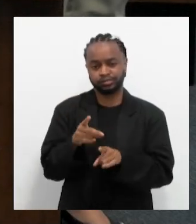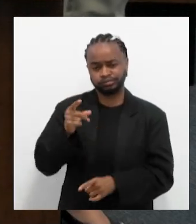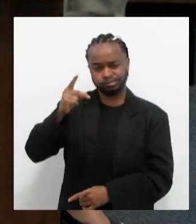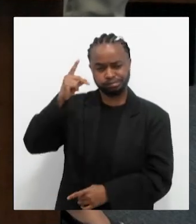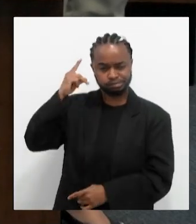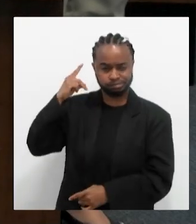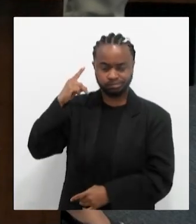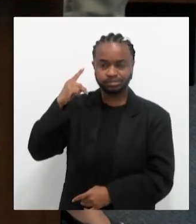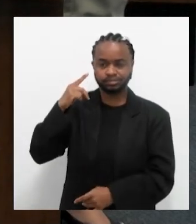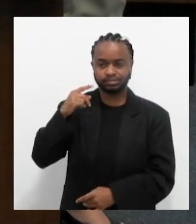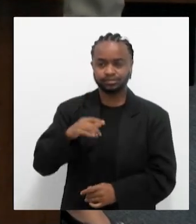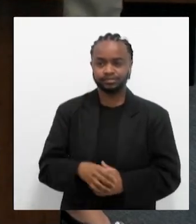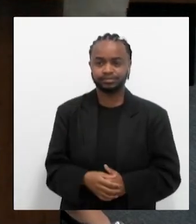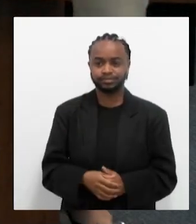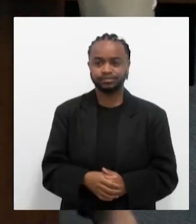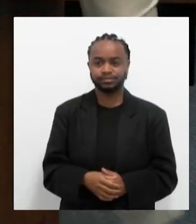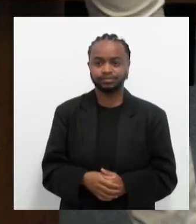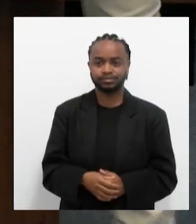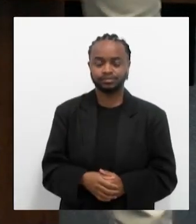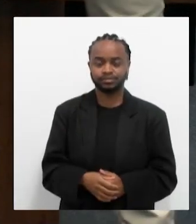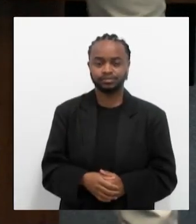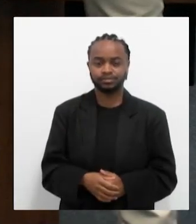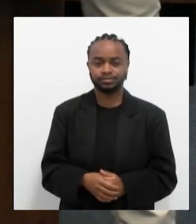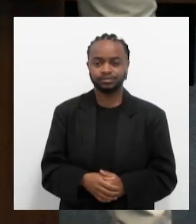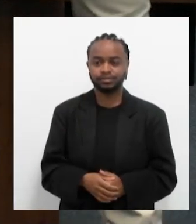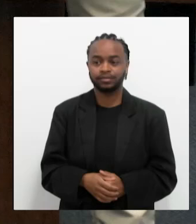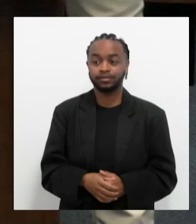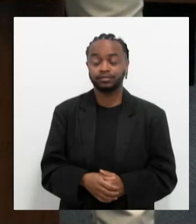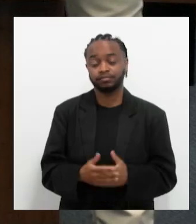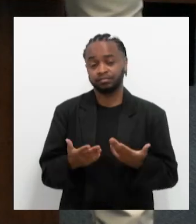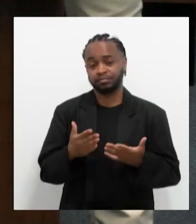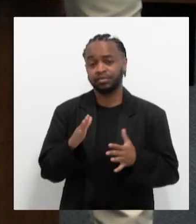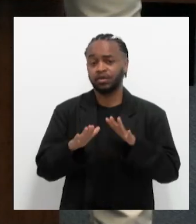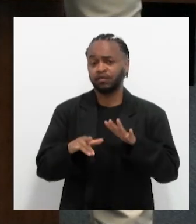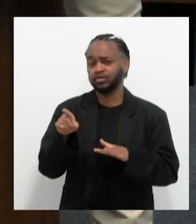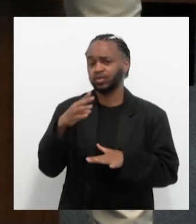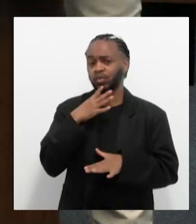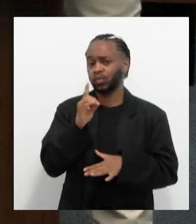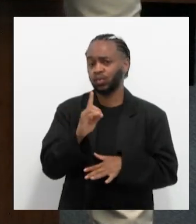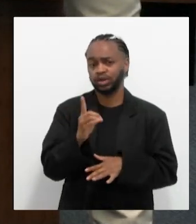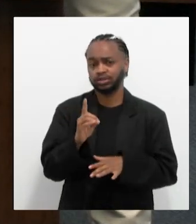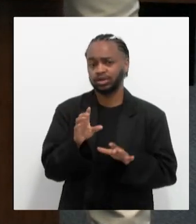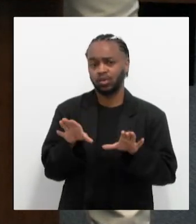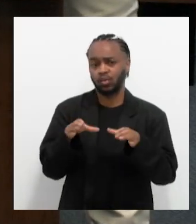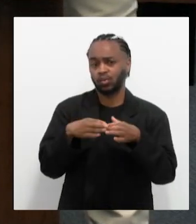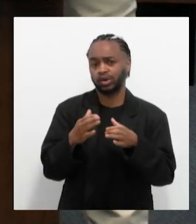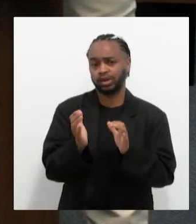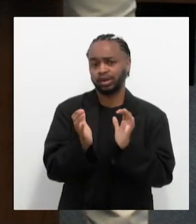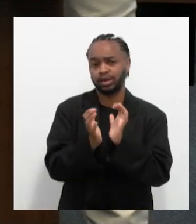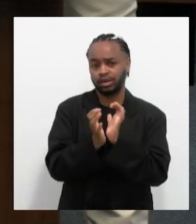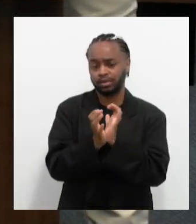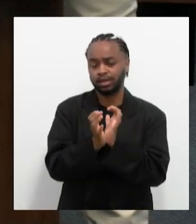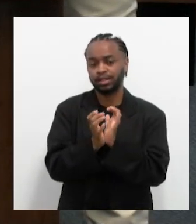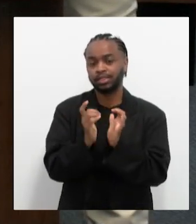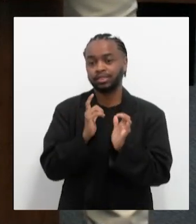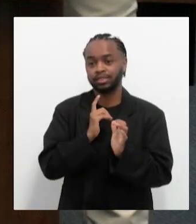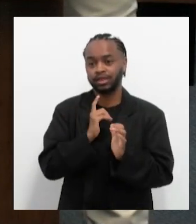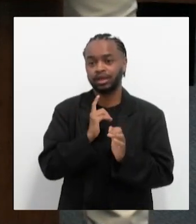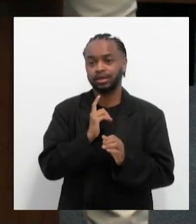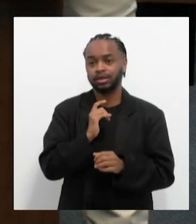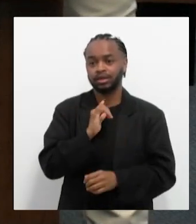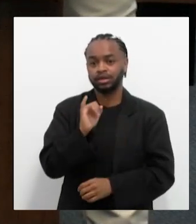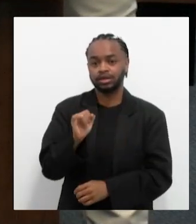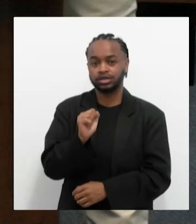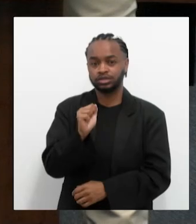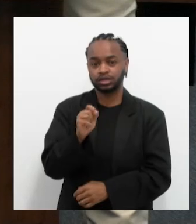idade, deputado Delaroli, com uma formação que Vossa Excelência talvez não tenha conhecido, que tinha, entre outras,